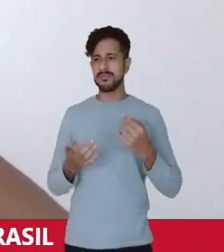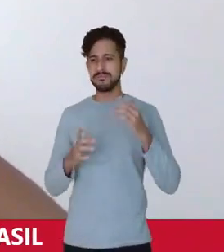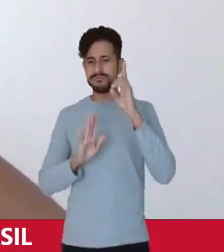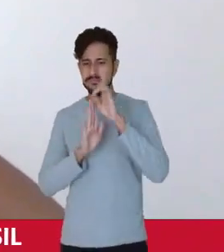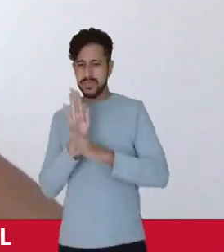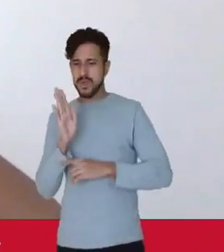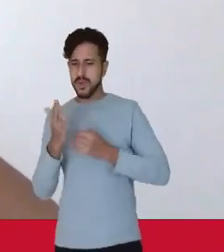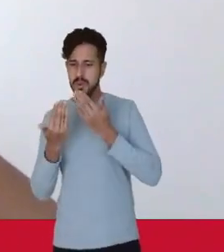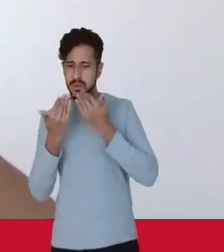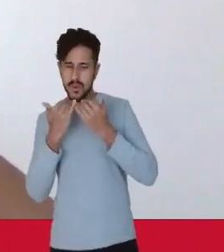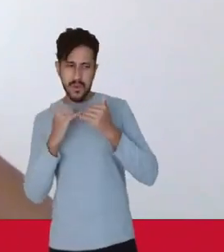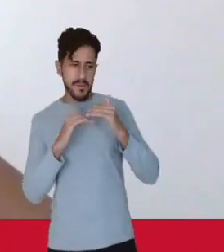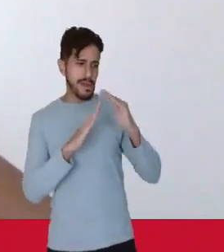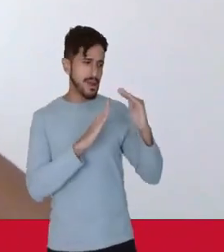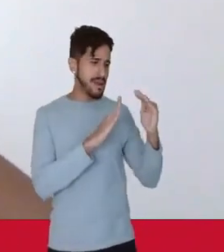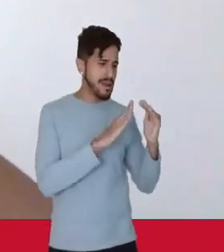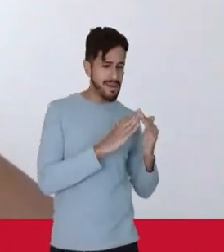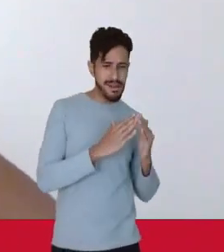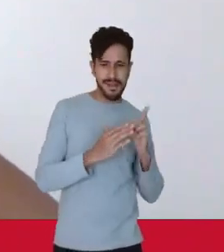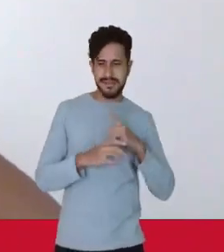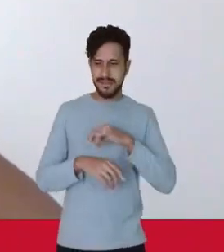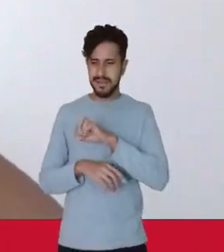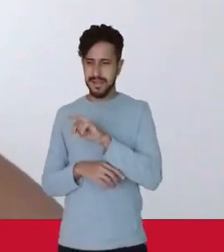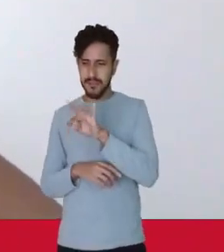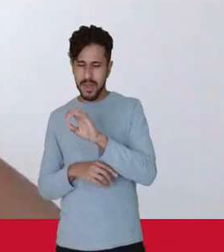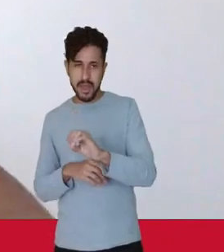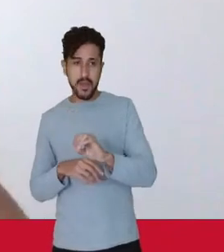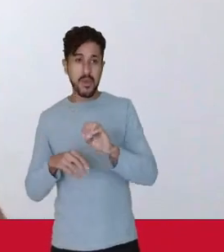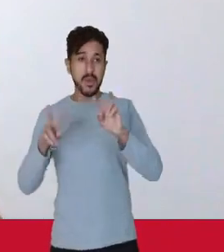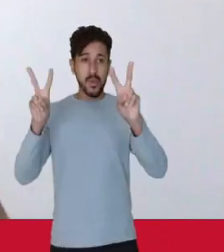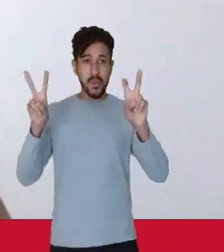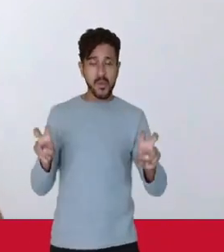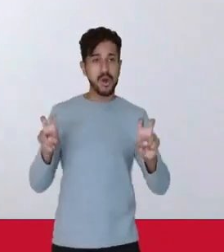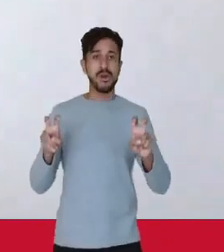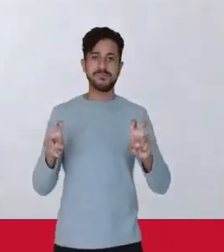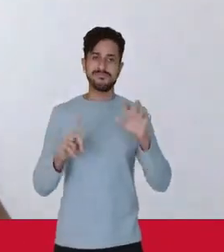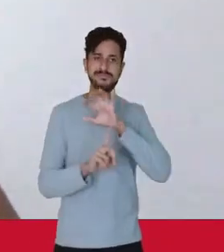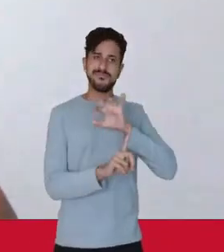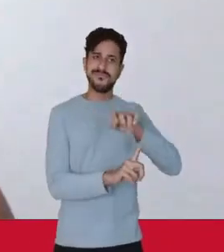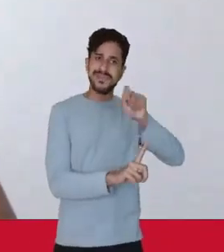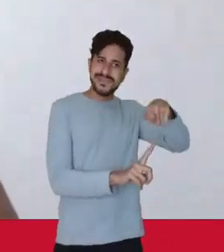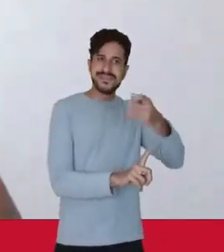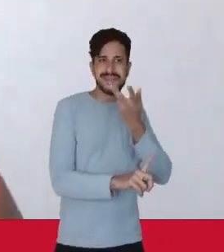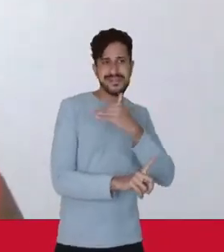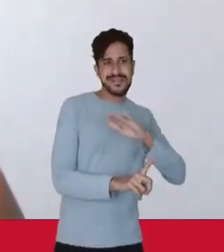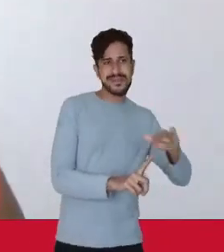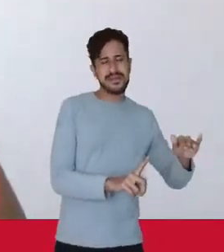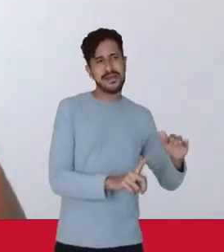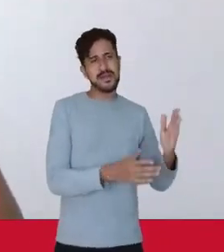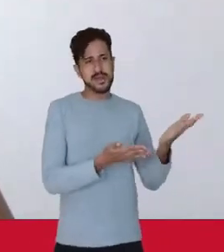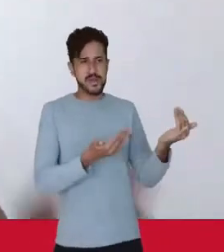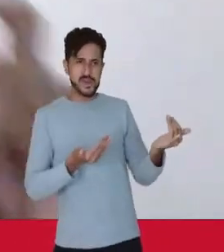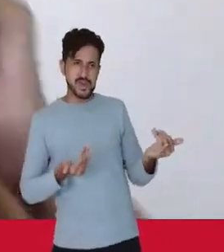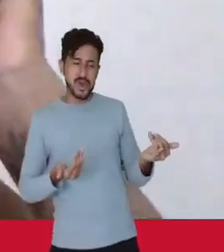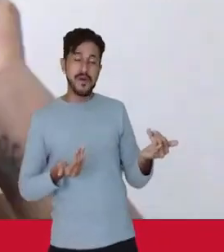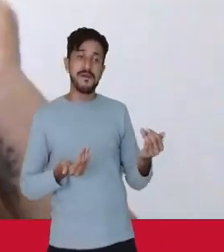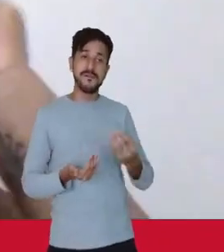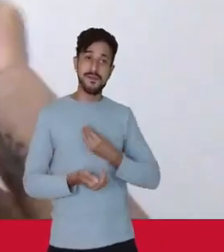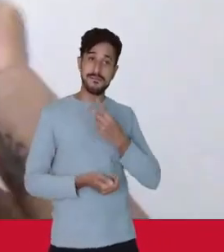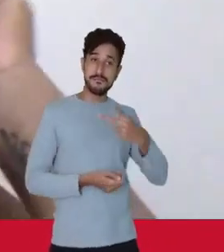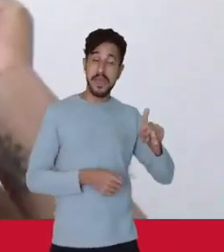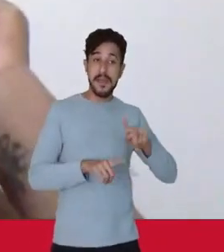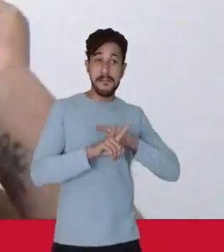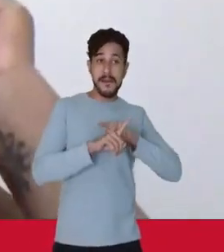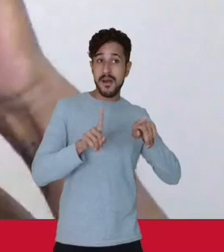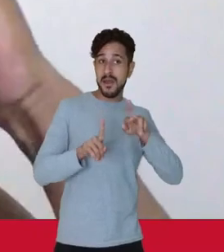alimentar, a morar, a ter saneamento, que isso tem um impacto direto na saúde das crianças e dos adolescentes. Mas